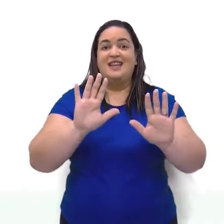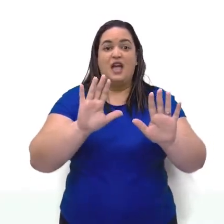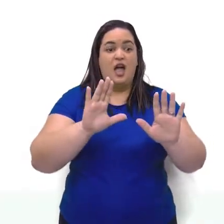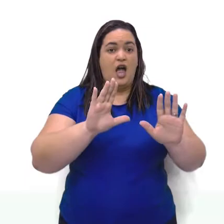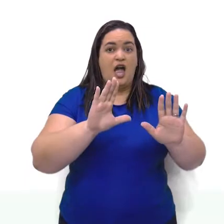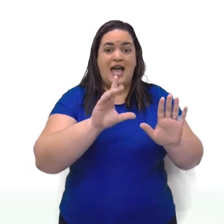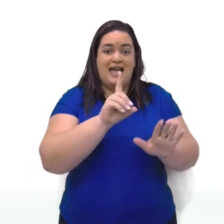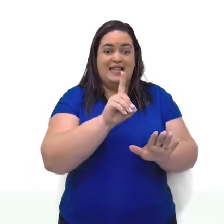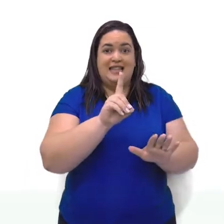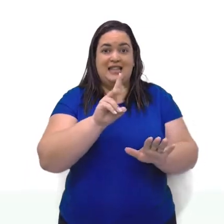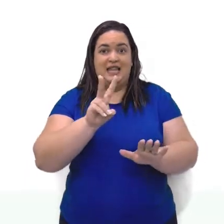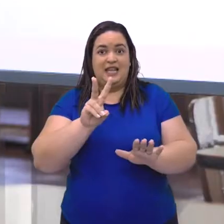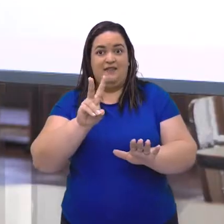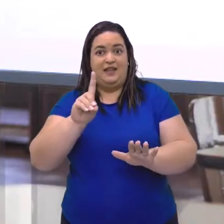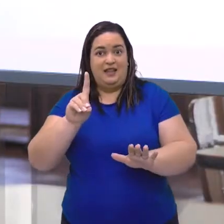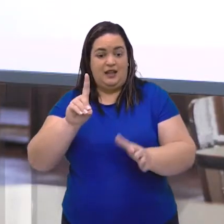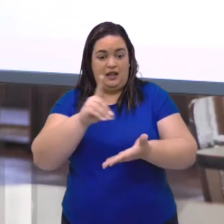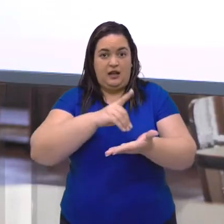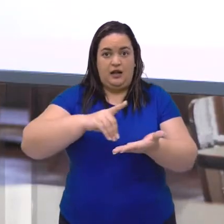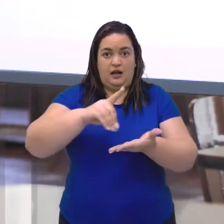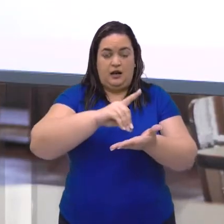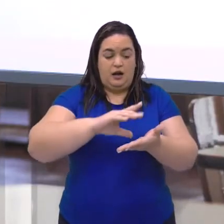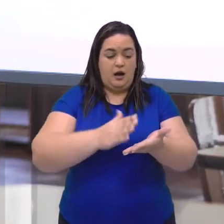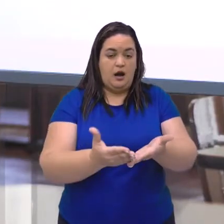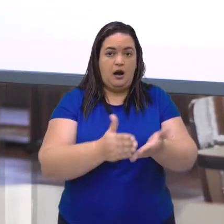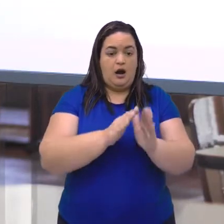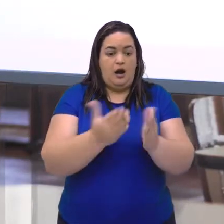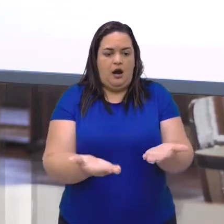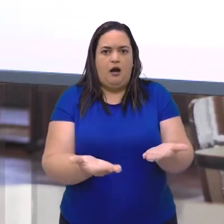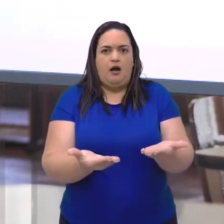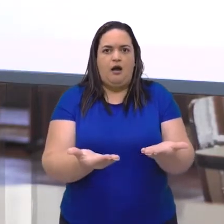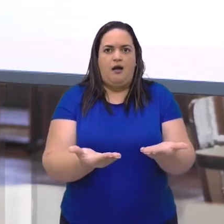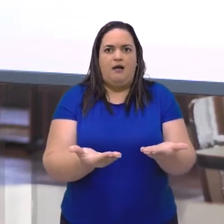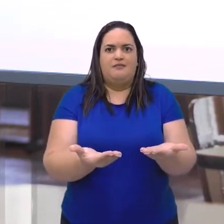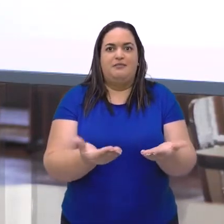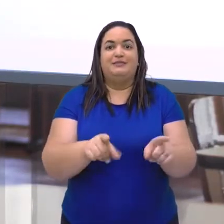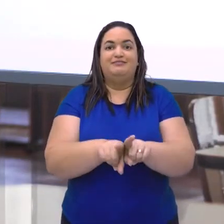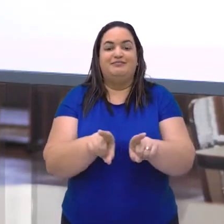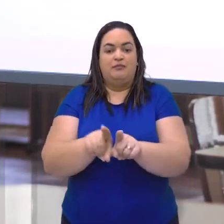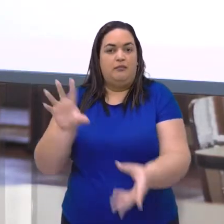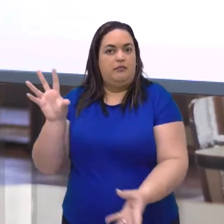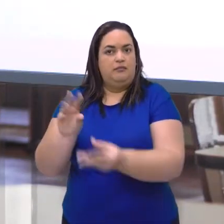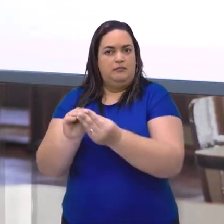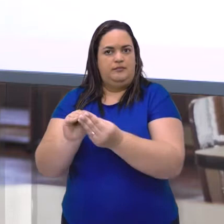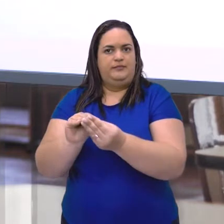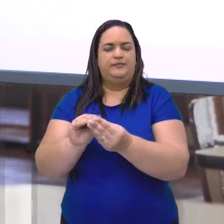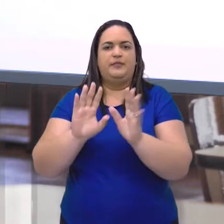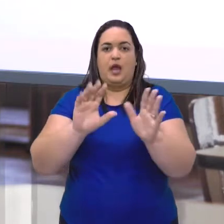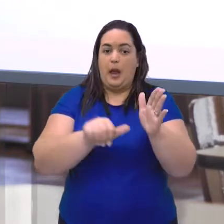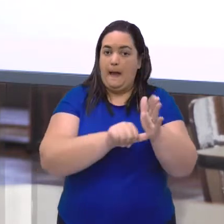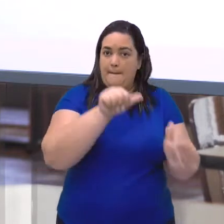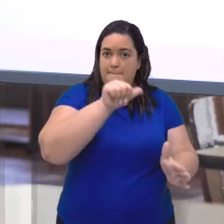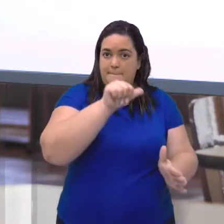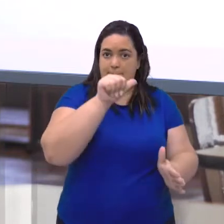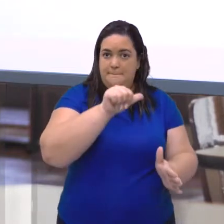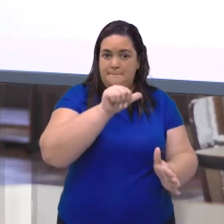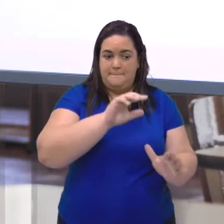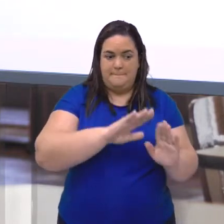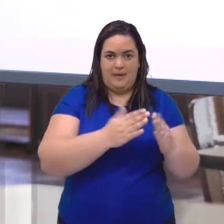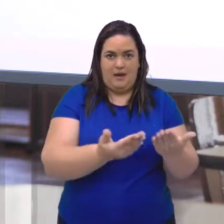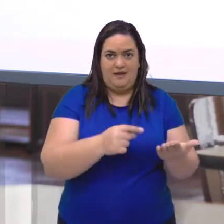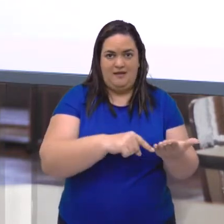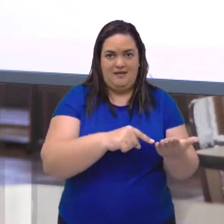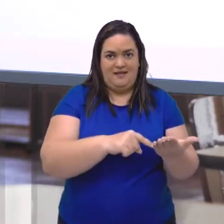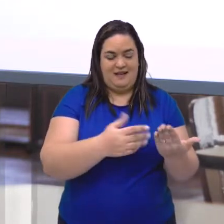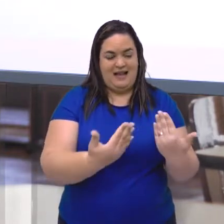DVD e a sinopse. Vamos ver primeiro o assunto, depois nós vamos ver a correção de atividades que